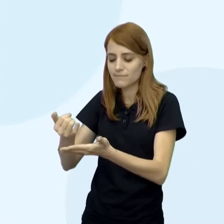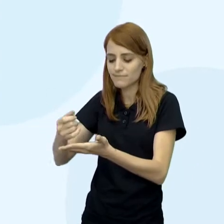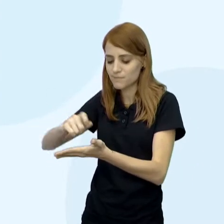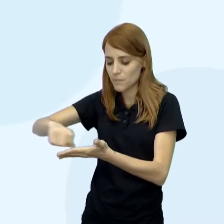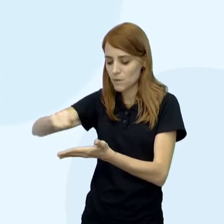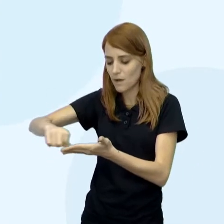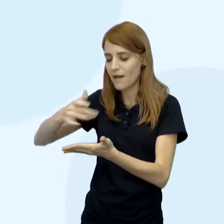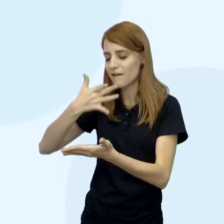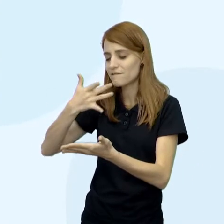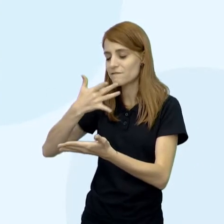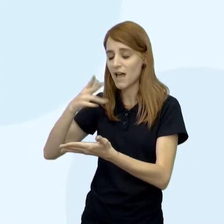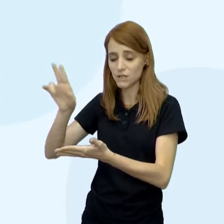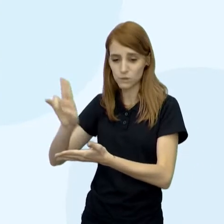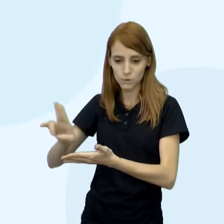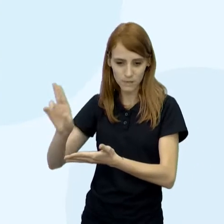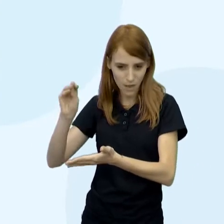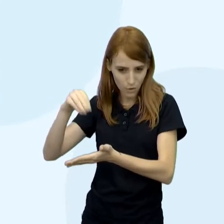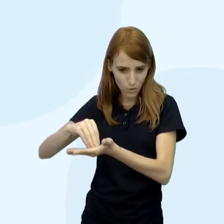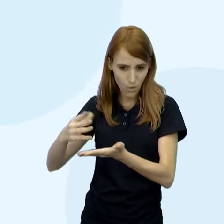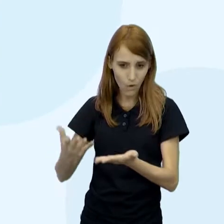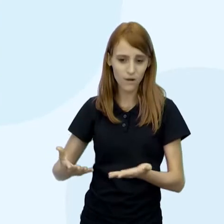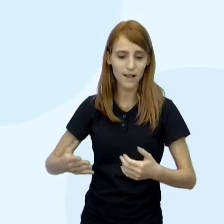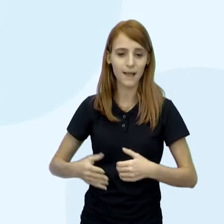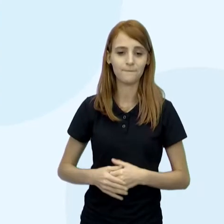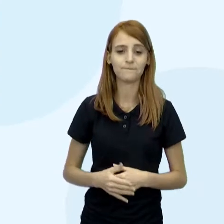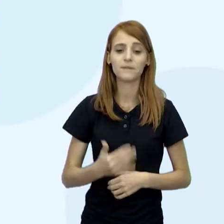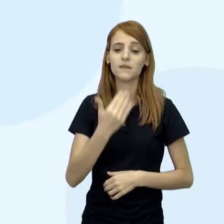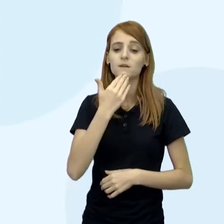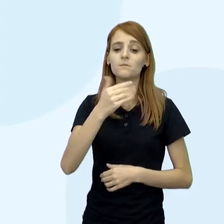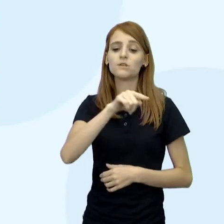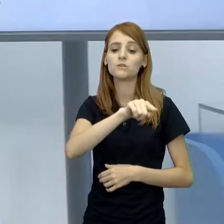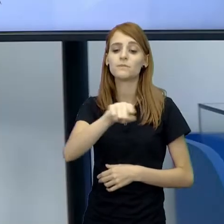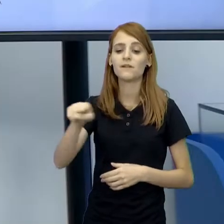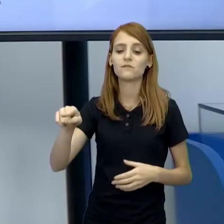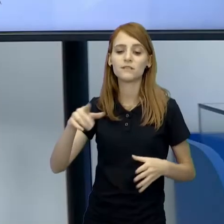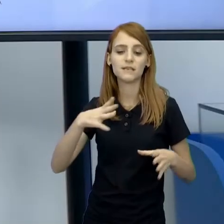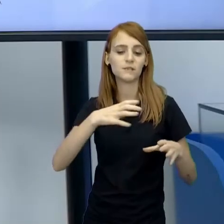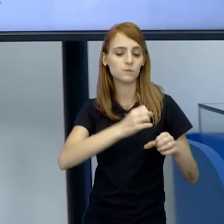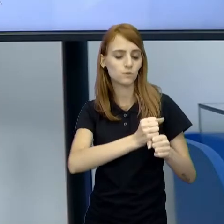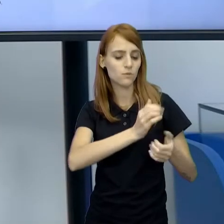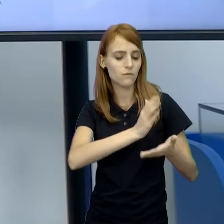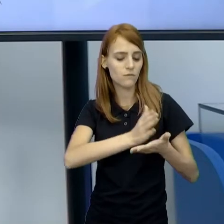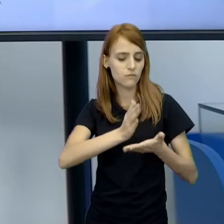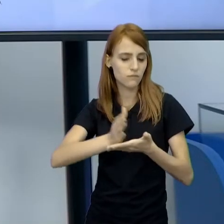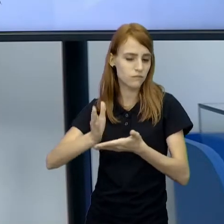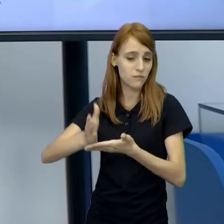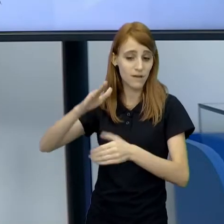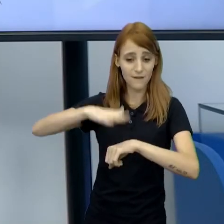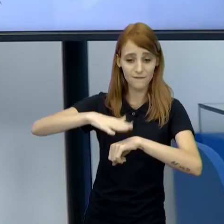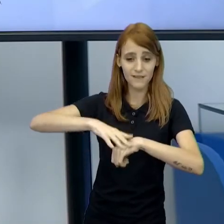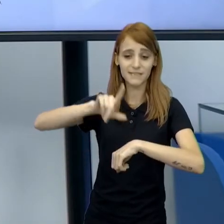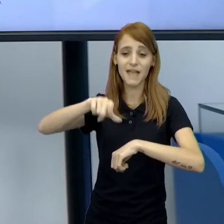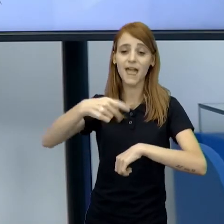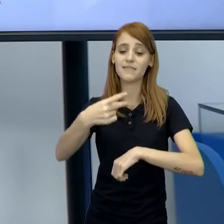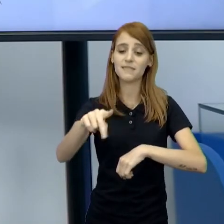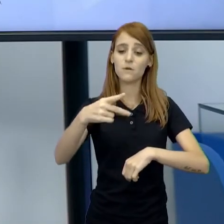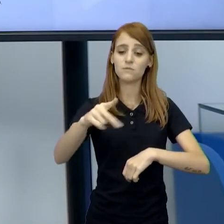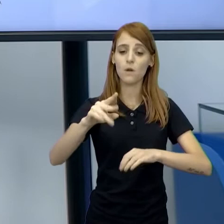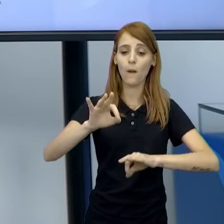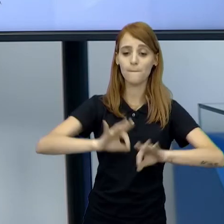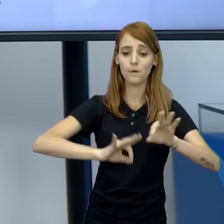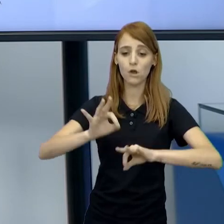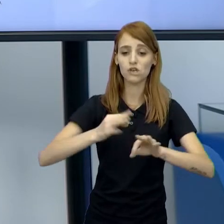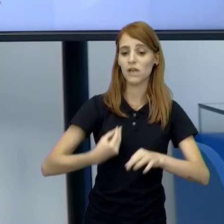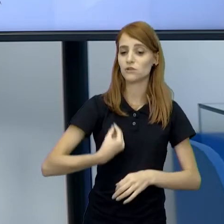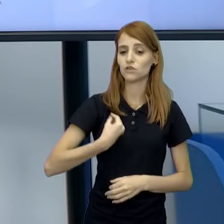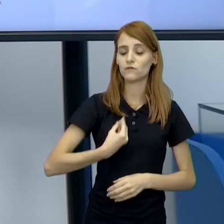registros. Então a gente está pedindo aí para vocês fazerem um orçamento desde a aula passada, qual era o projeto de vida de vocês, como que a